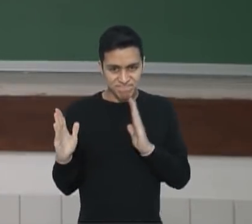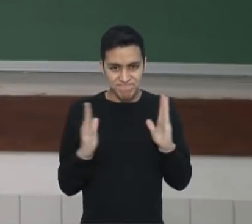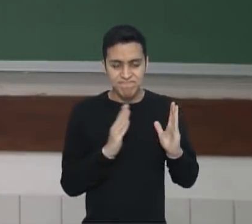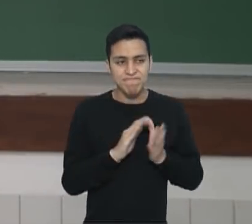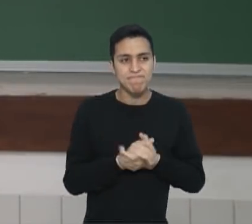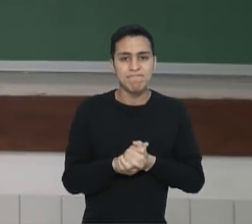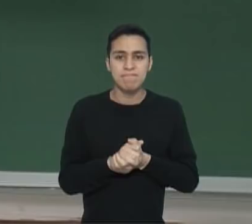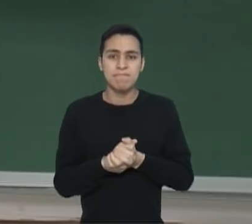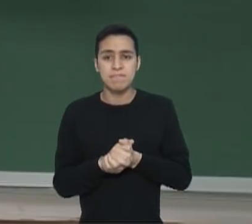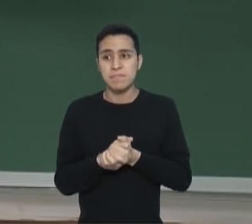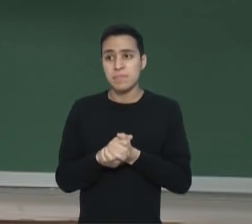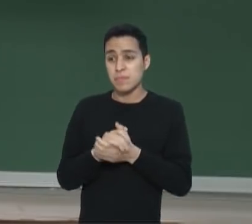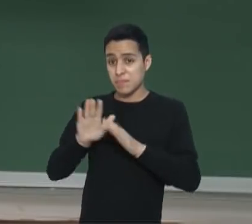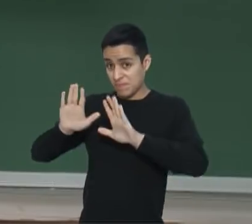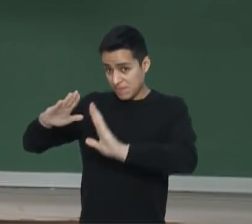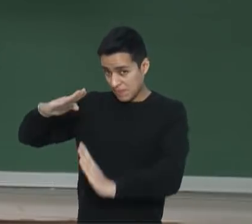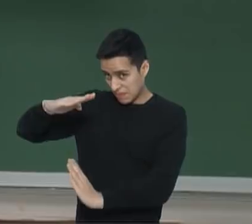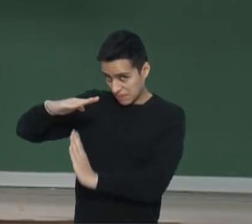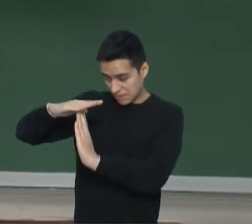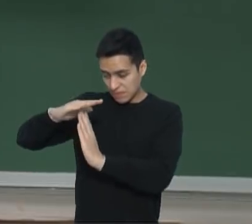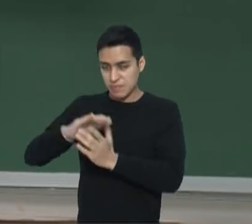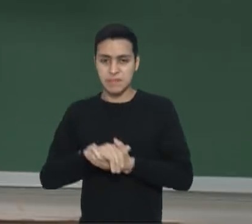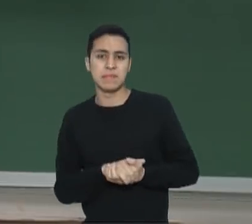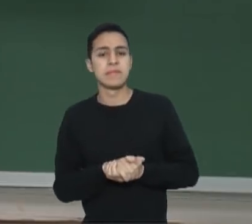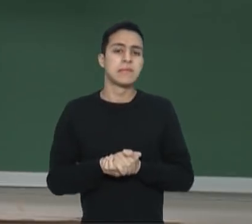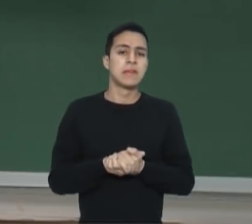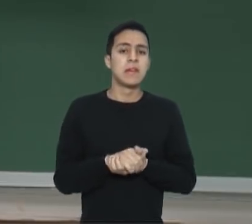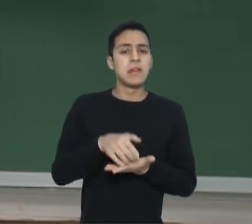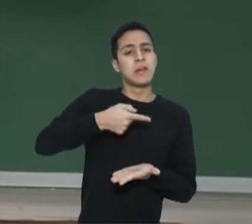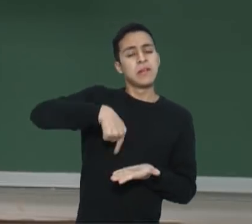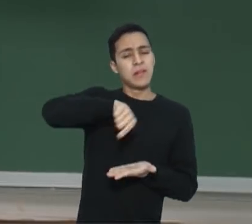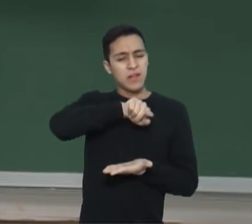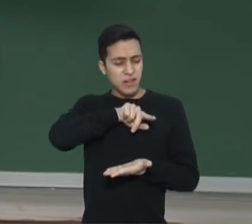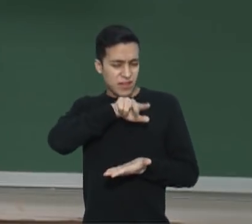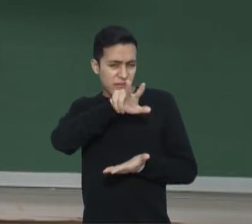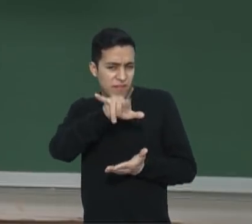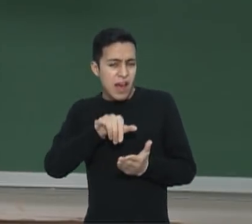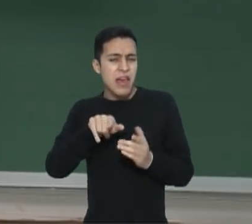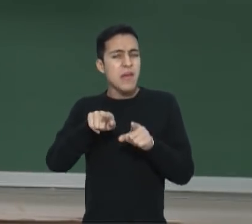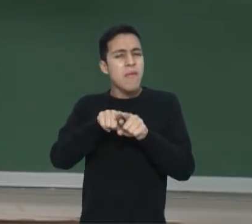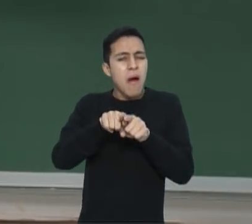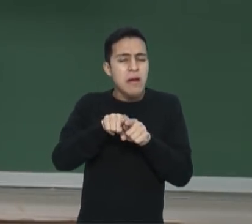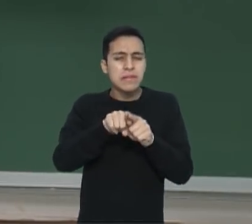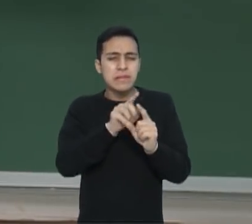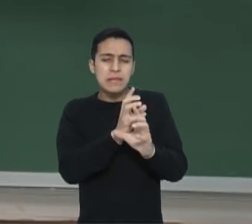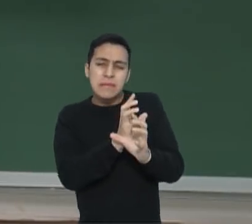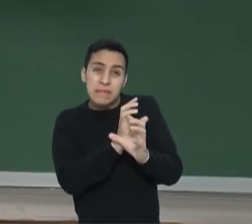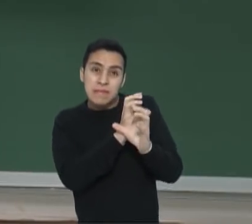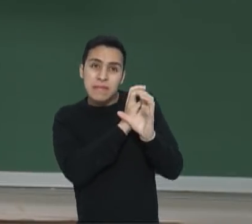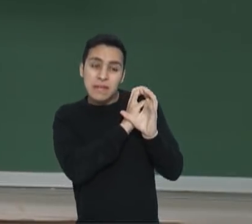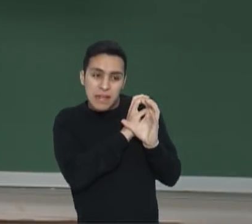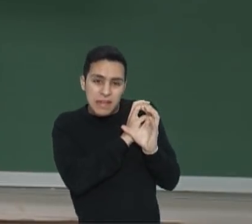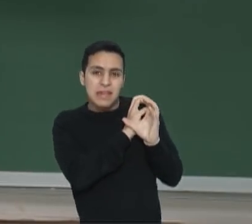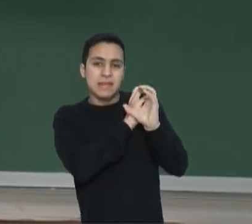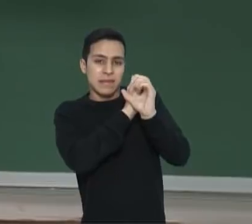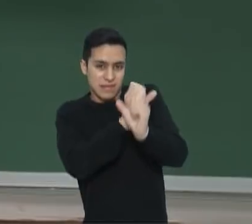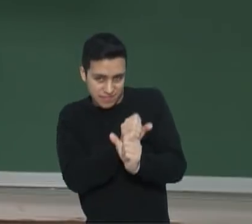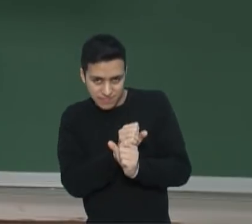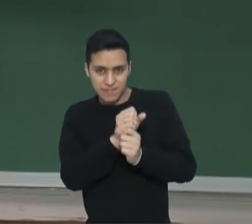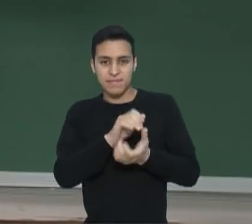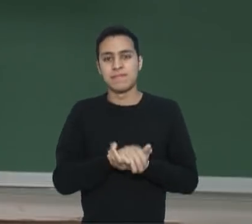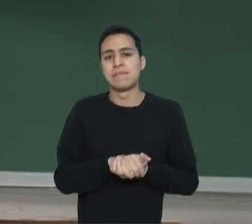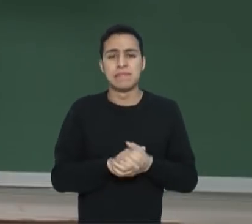nós darmos um salto adiante, vamos recuar um pouquinho para tomar impulso, né?